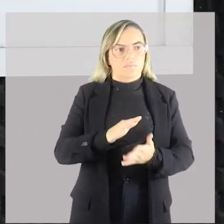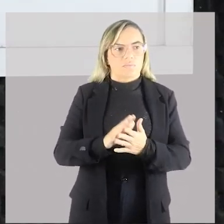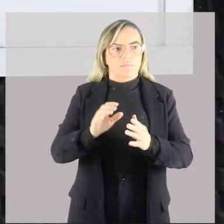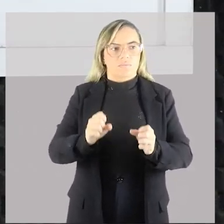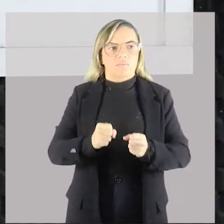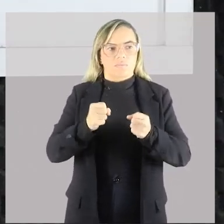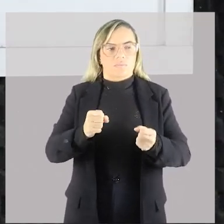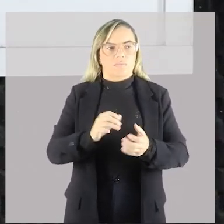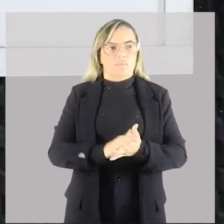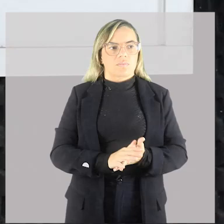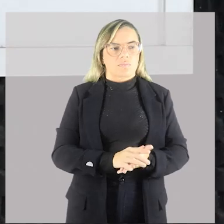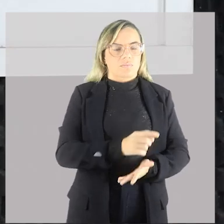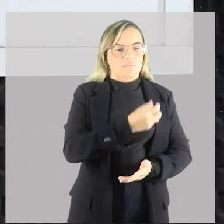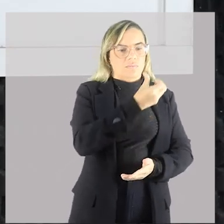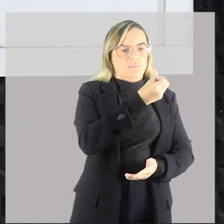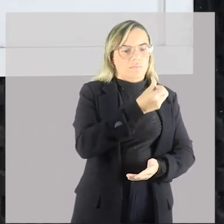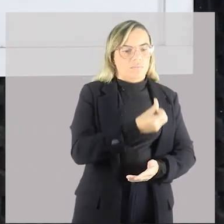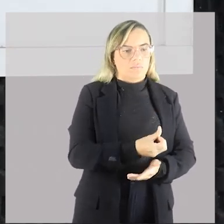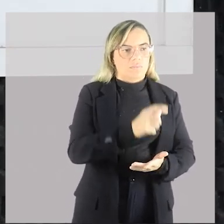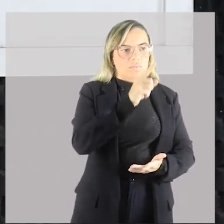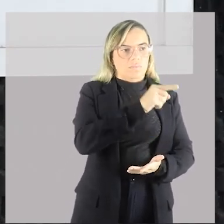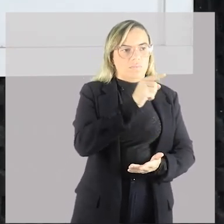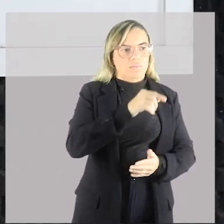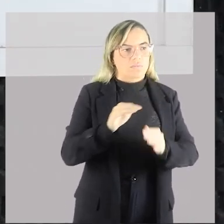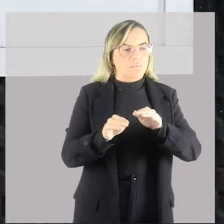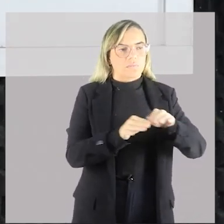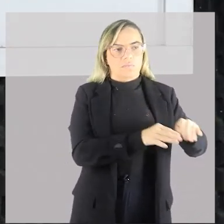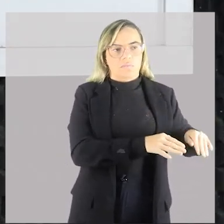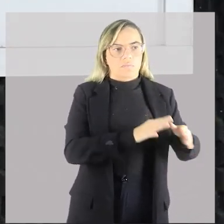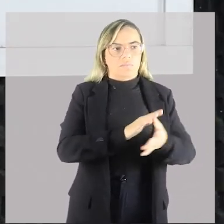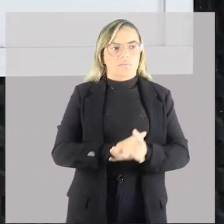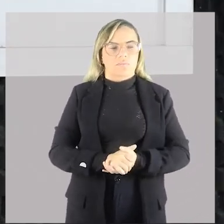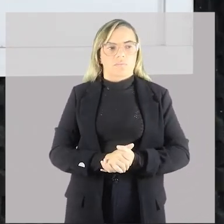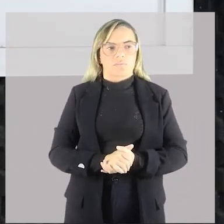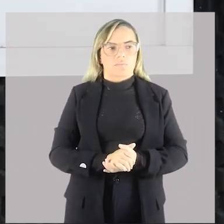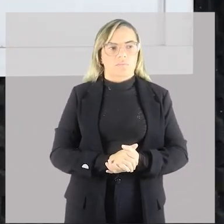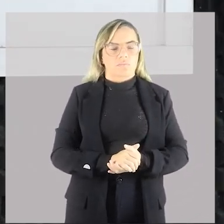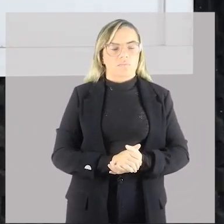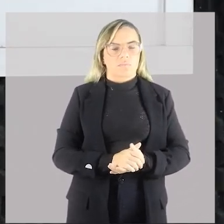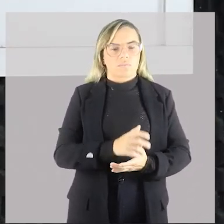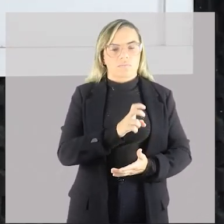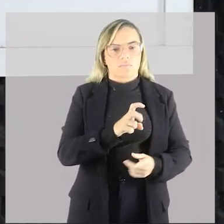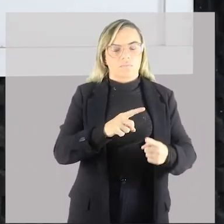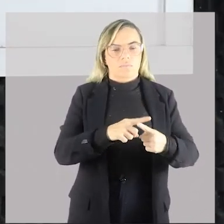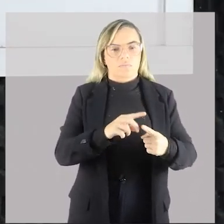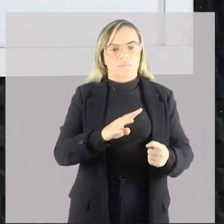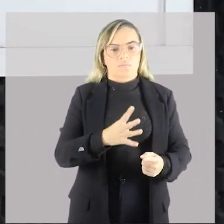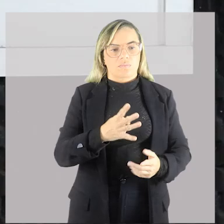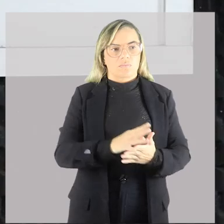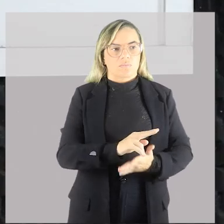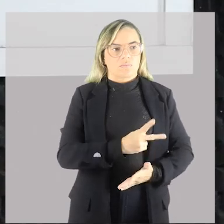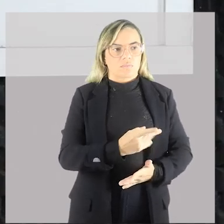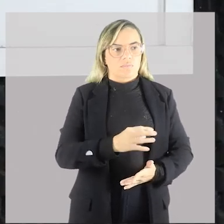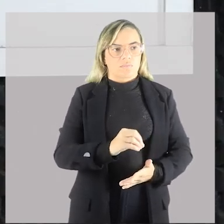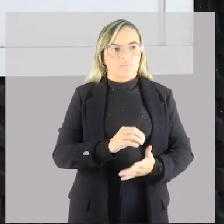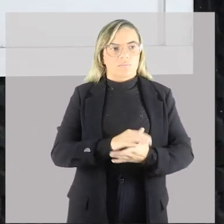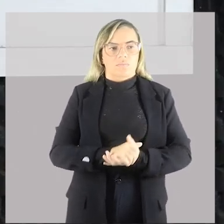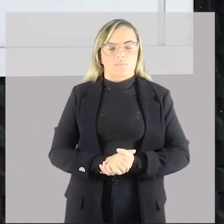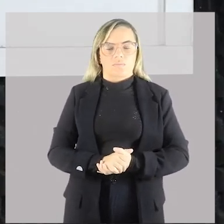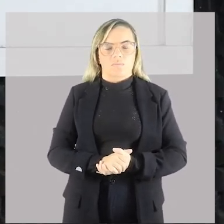Eu posso cancelar esse 6 com esse 6. Então, desse lado, sobrou 5 vezes 4, dá 20.